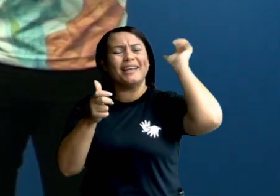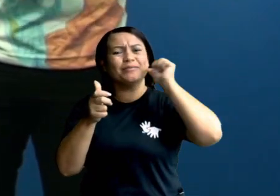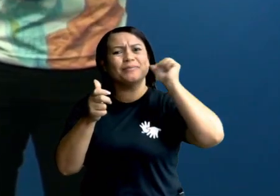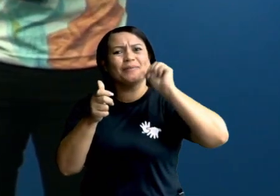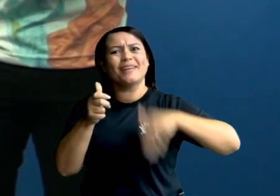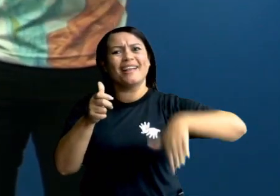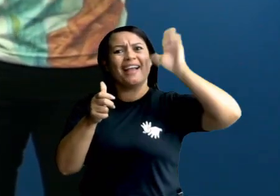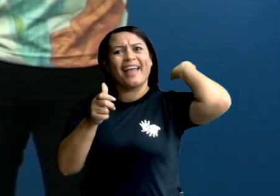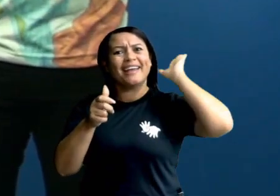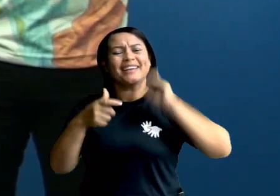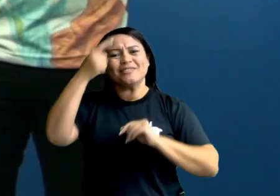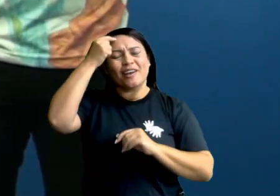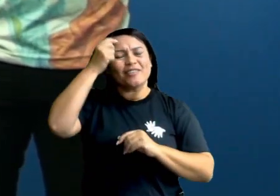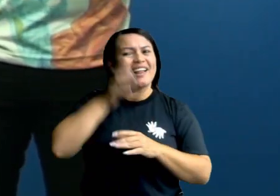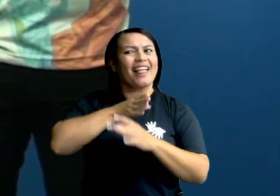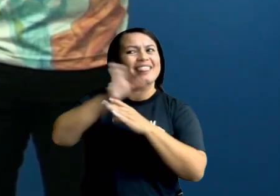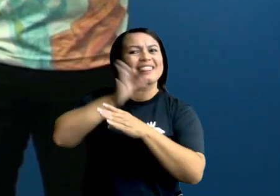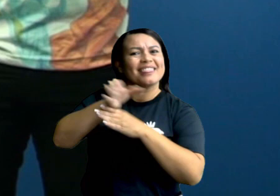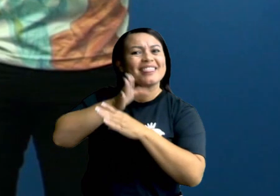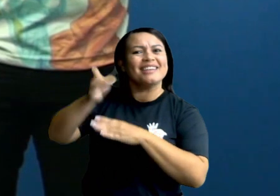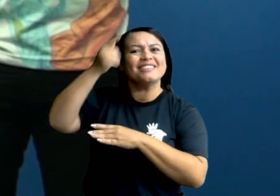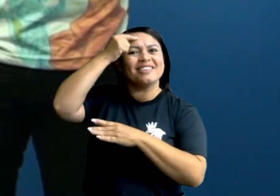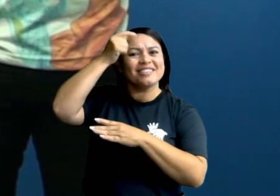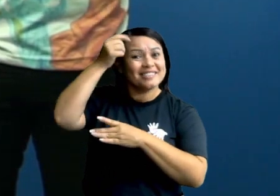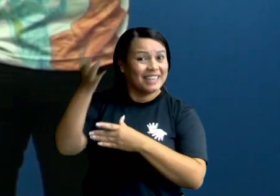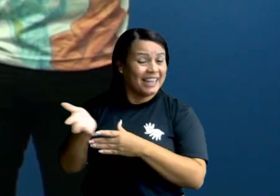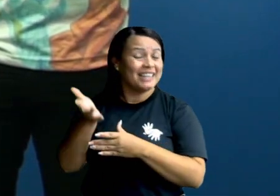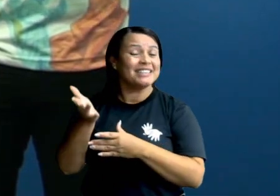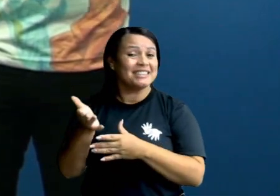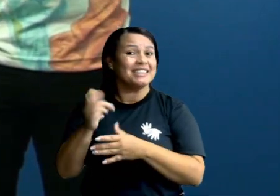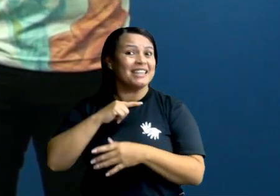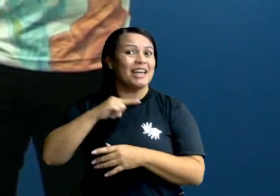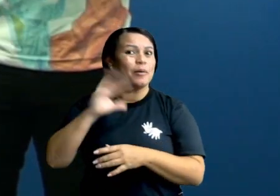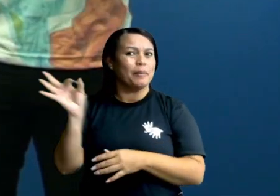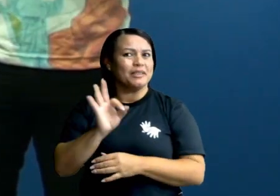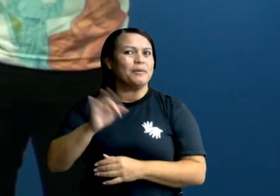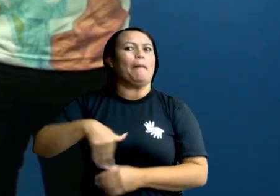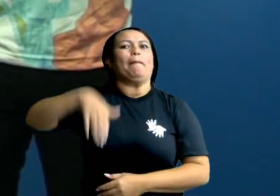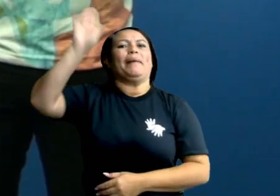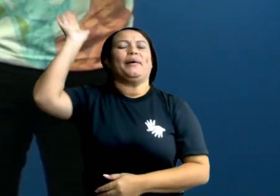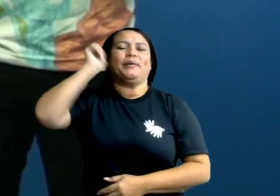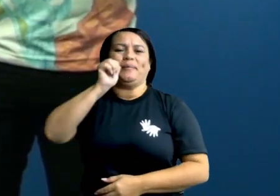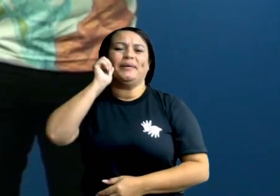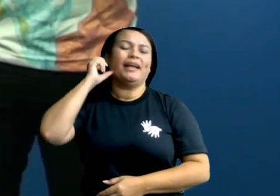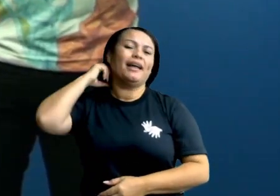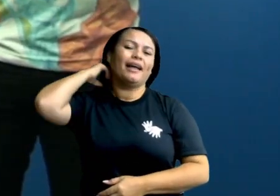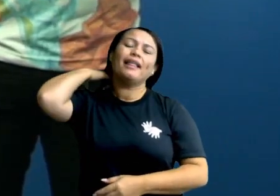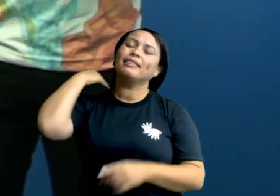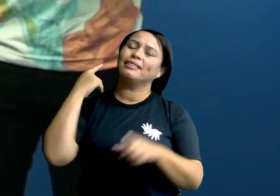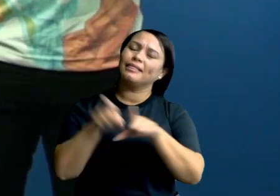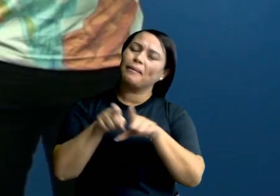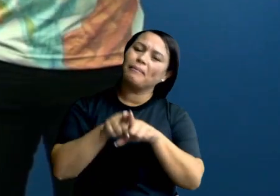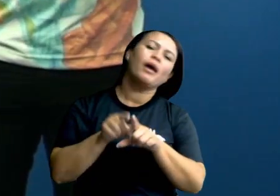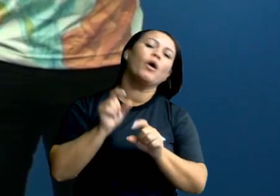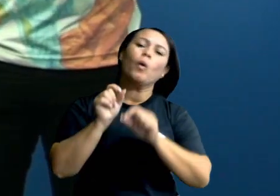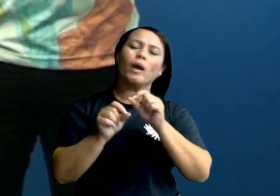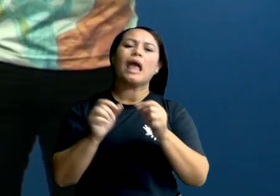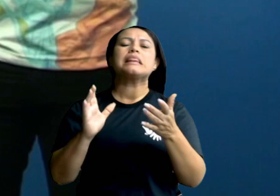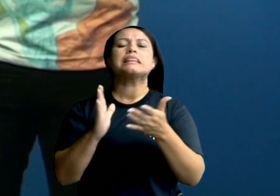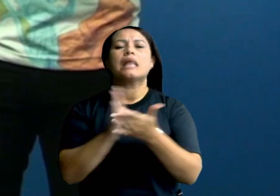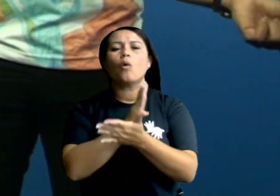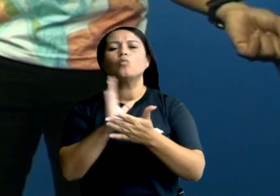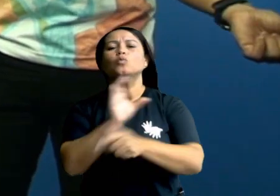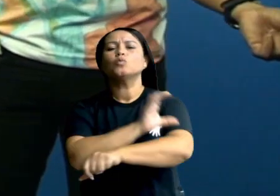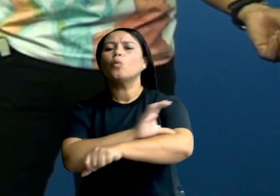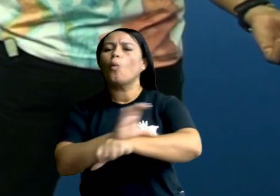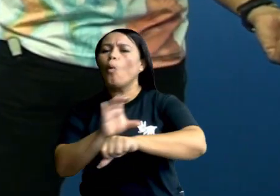mais atuantes, né, no campus da universidade. Você tem um percentual muito maior de mulher. Agora, também é importante salientar que existem alguns cursos